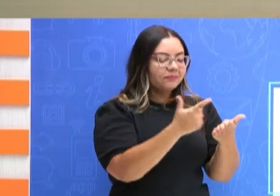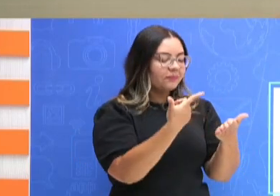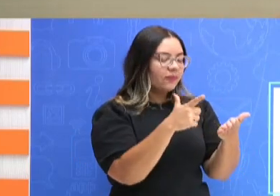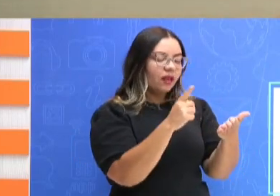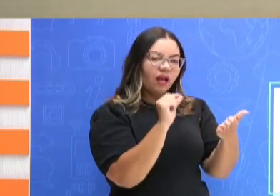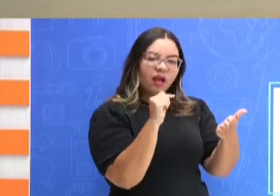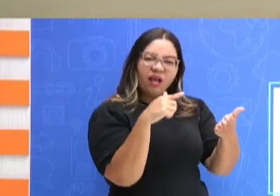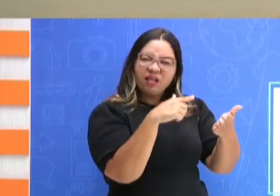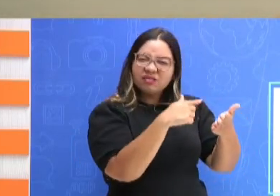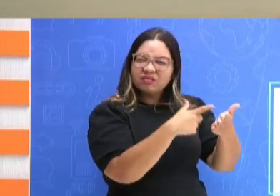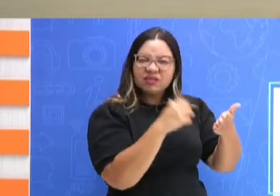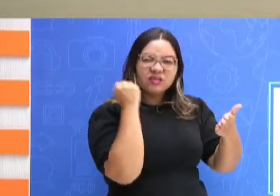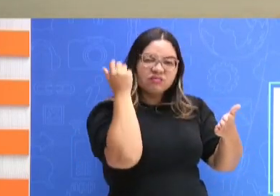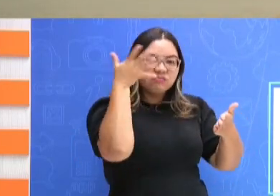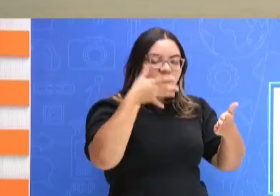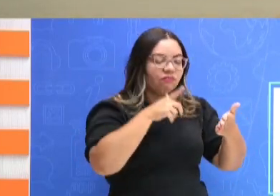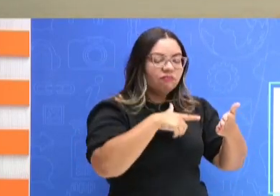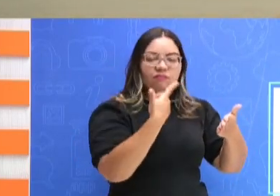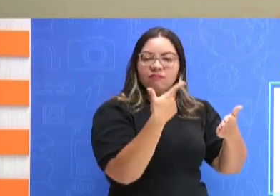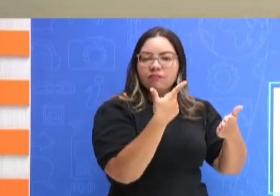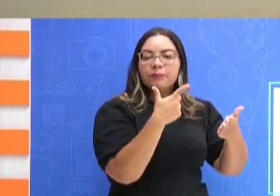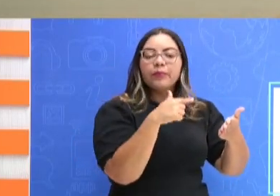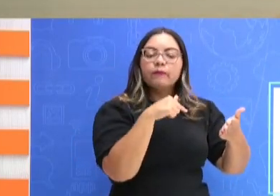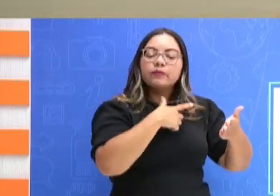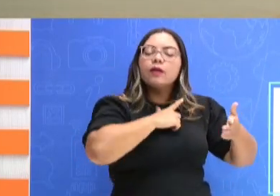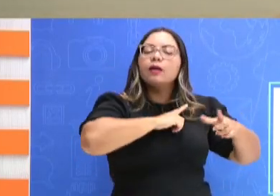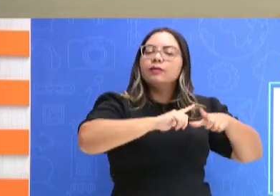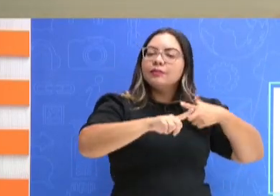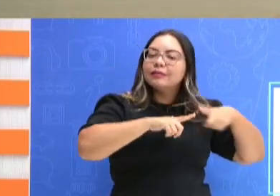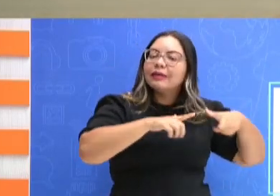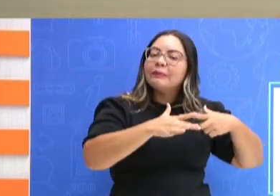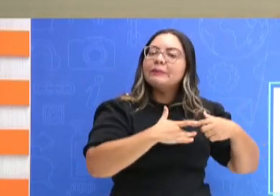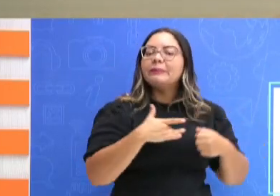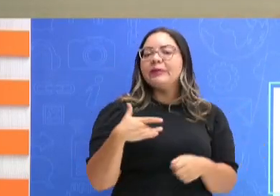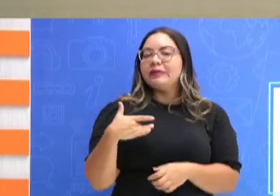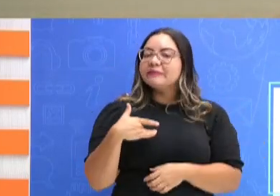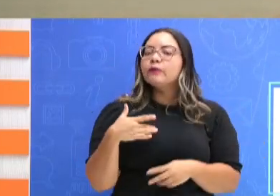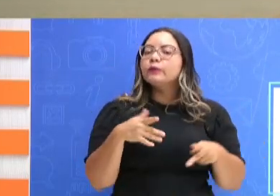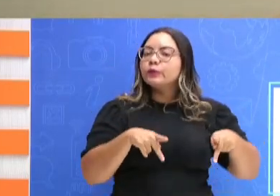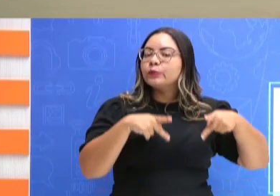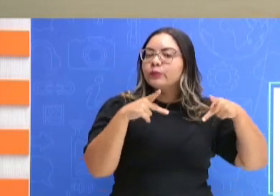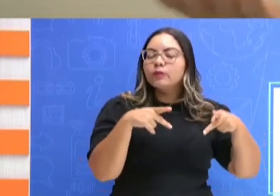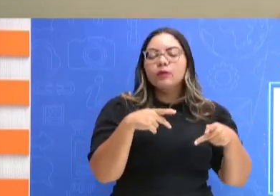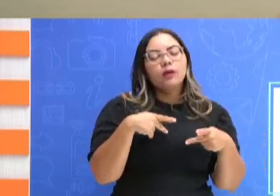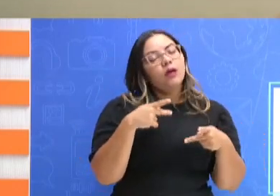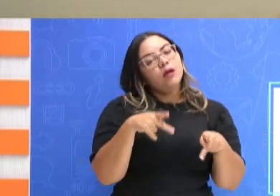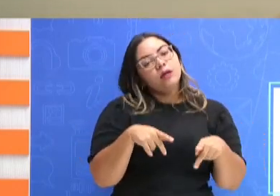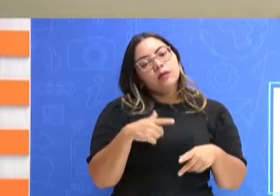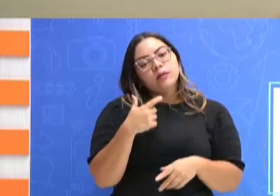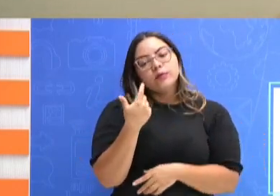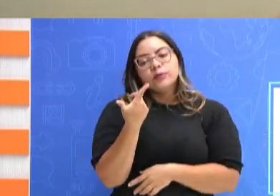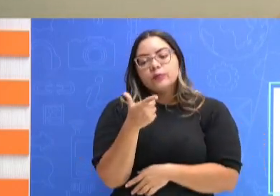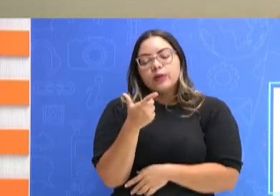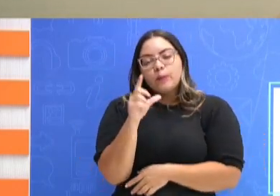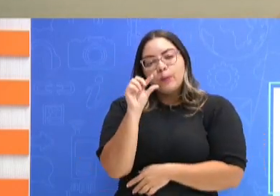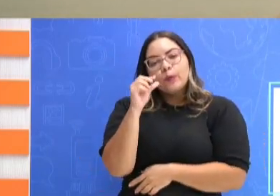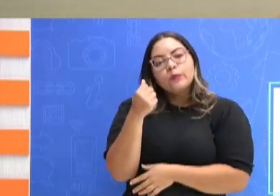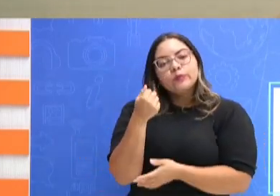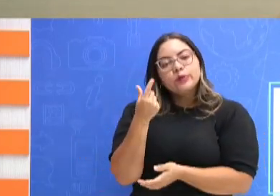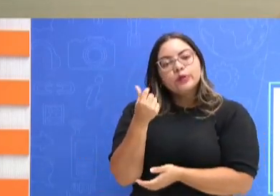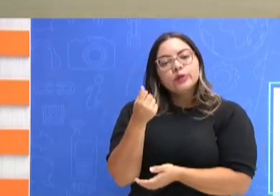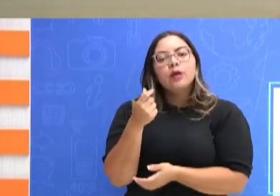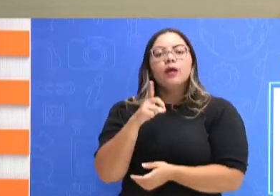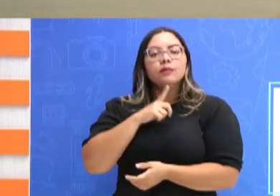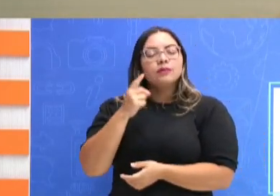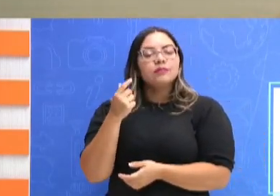moscas, sem animais, você trabalha a saúde pública, você gasta menos na saúde pública, automaticamente